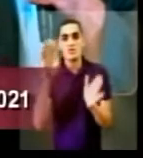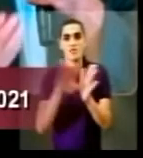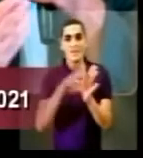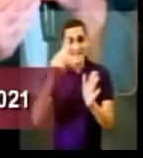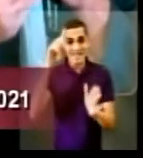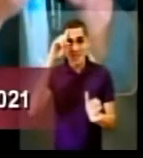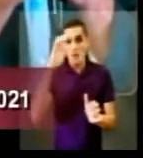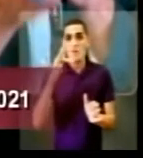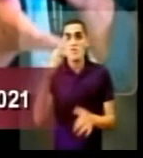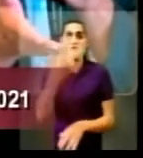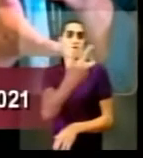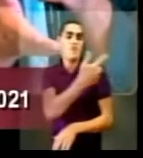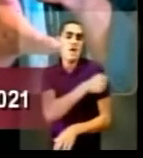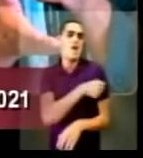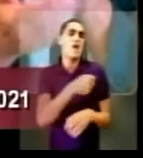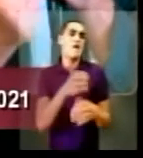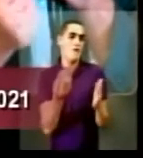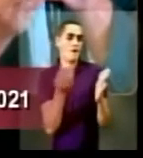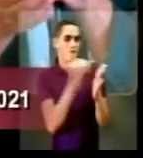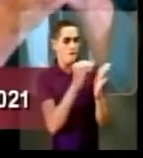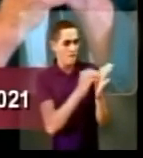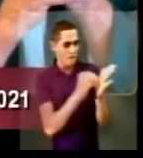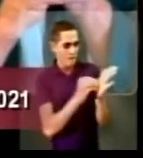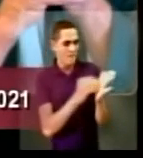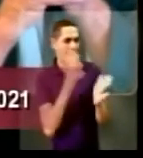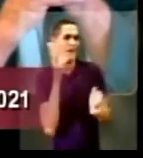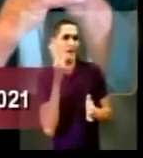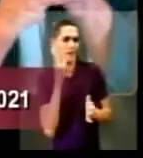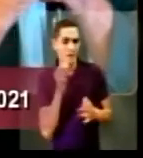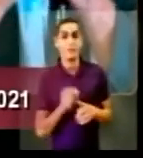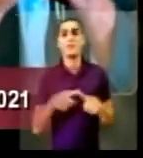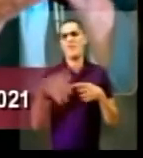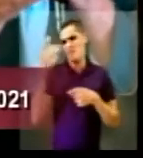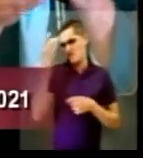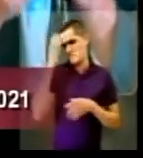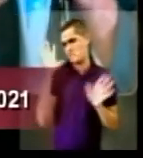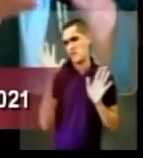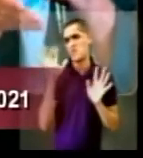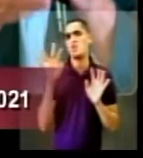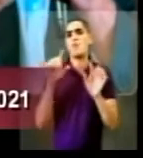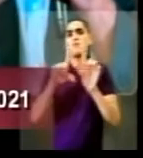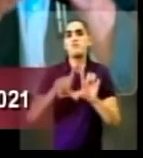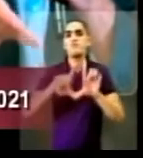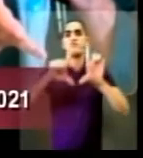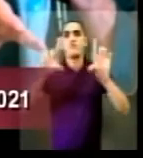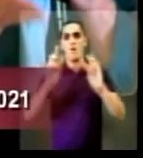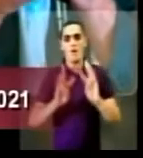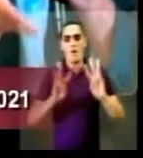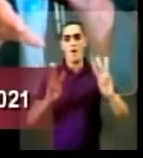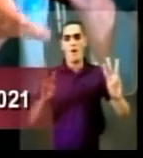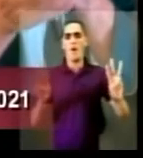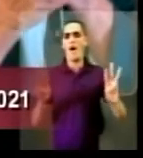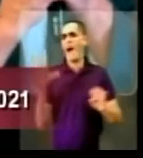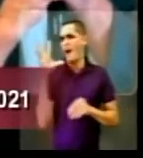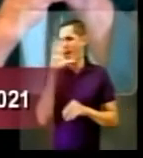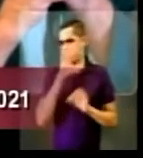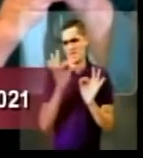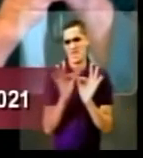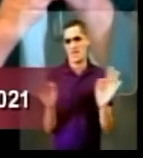tempo lá. Então é coisa bem fácil, é só entrar. E eu peço que todos que puderem